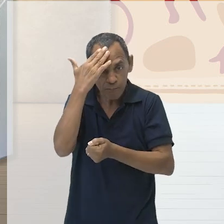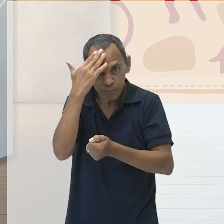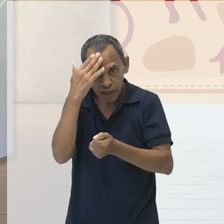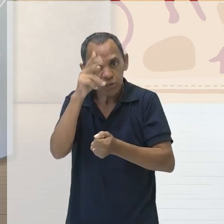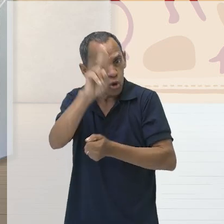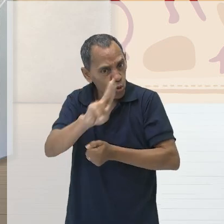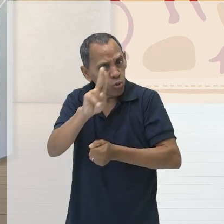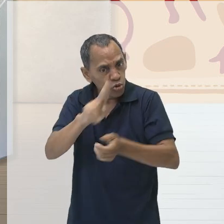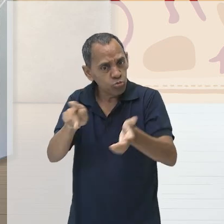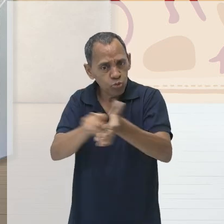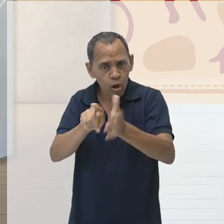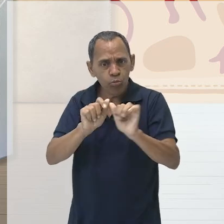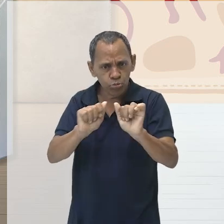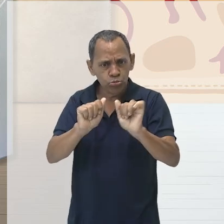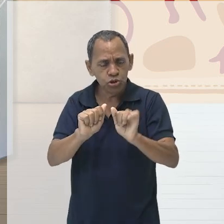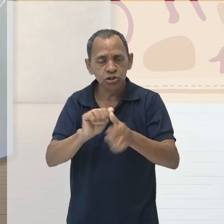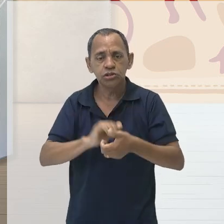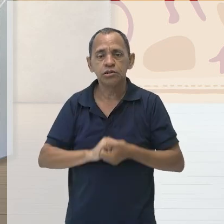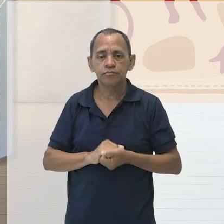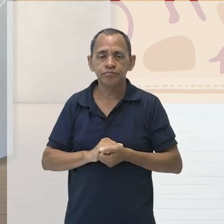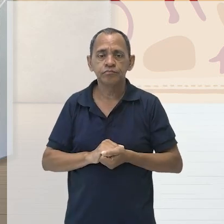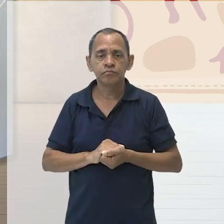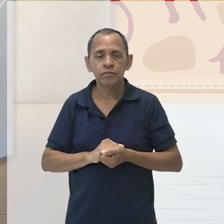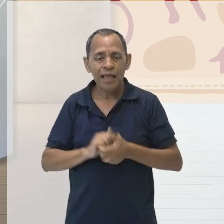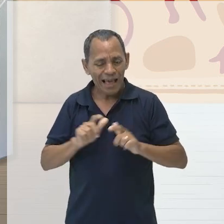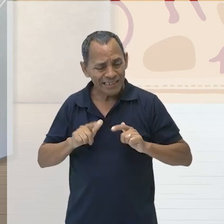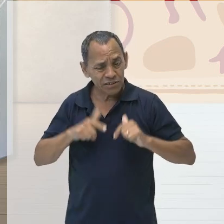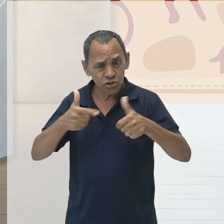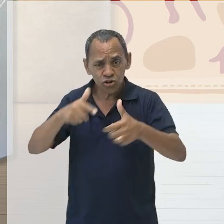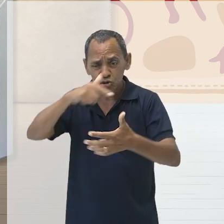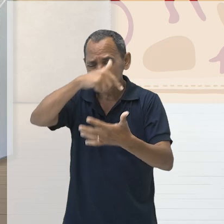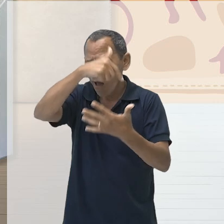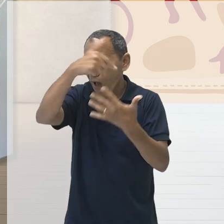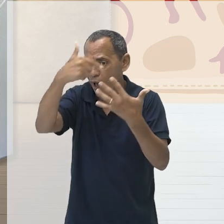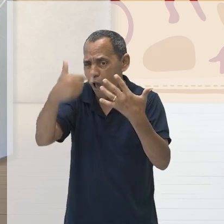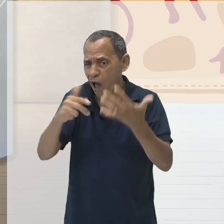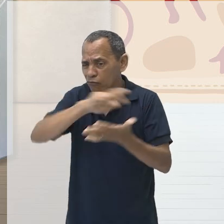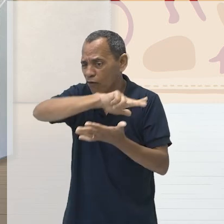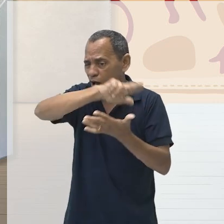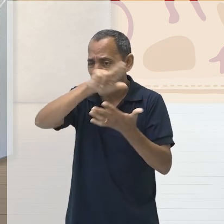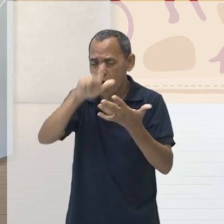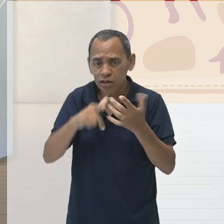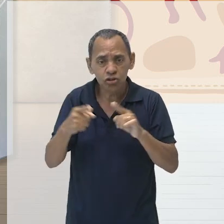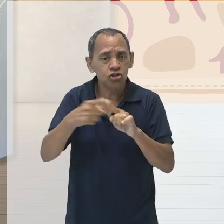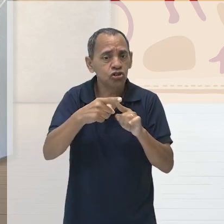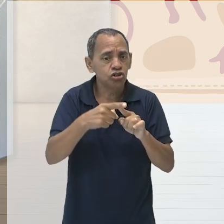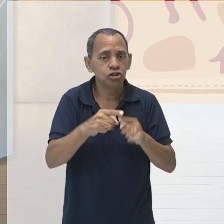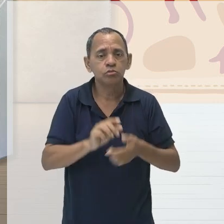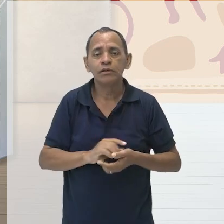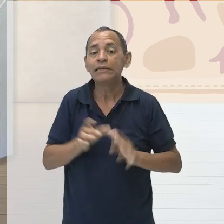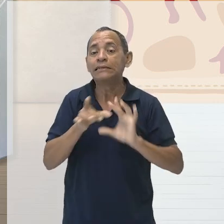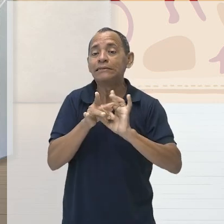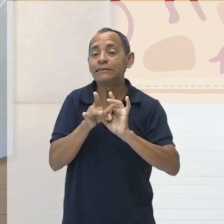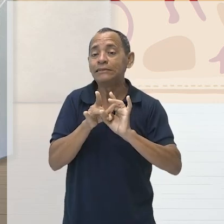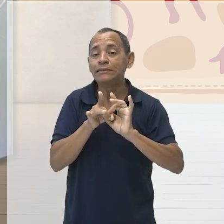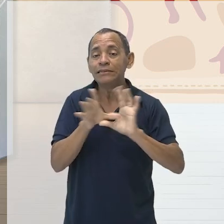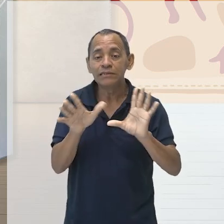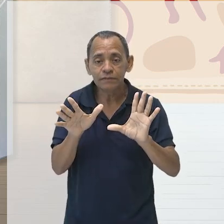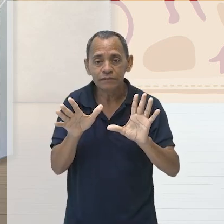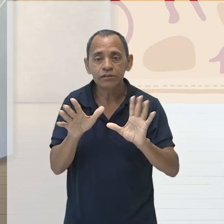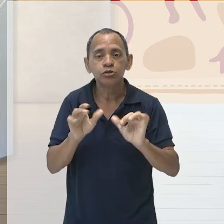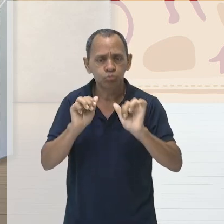dentre outras ações e movimentos. Então, era uma luta bem livre, como vocês podem observar aqui